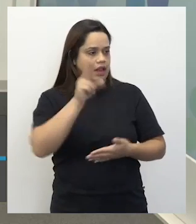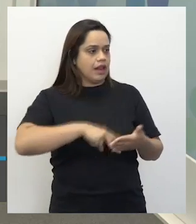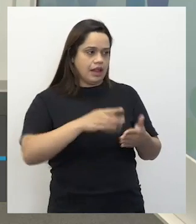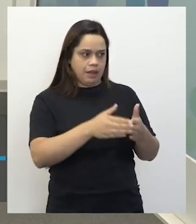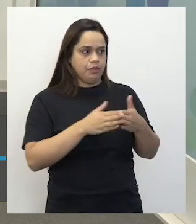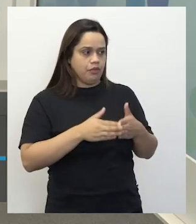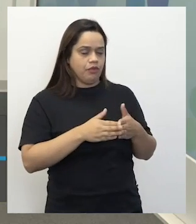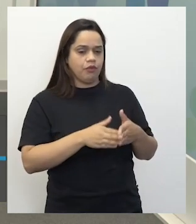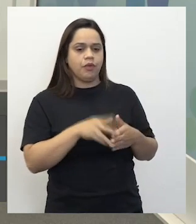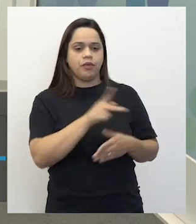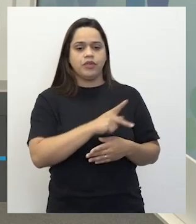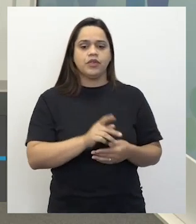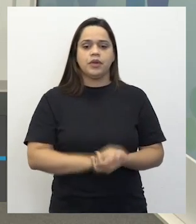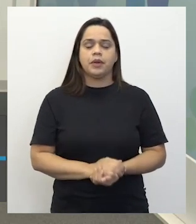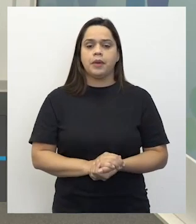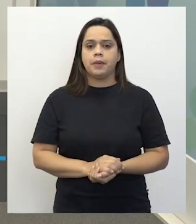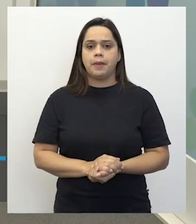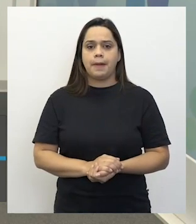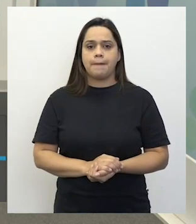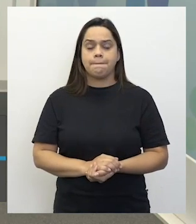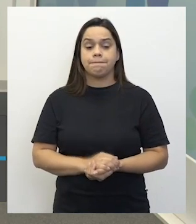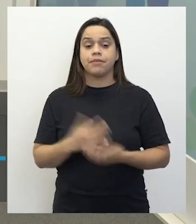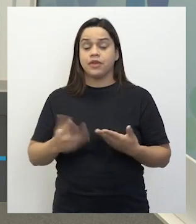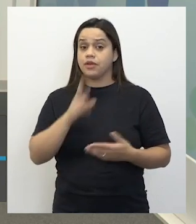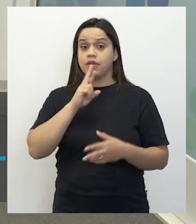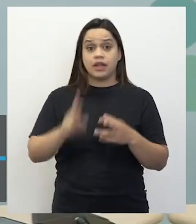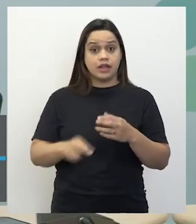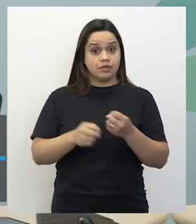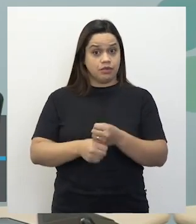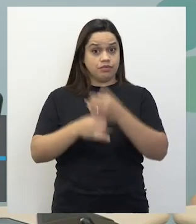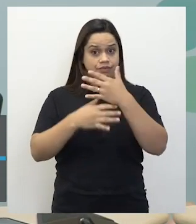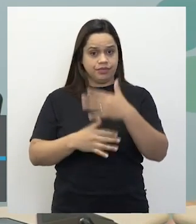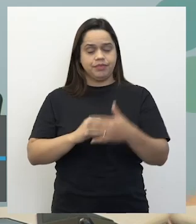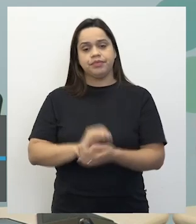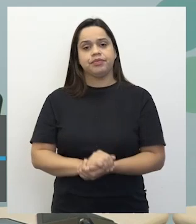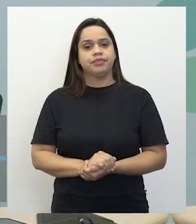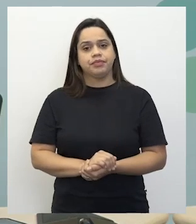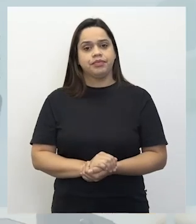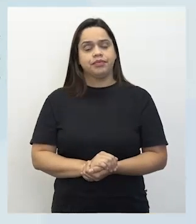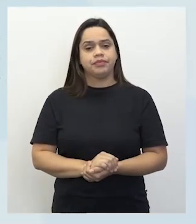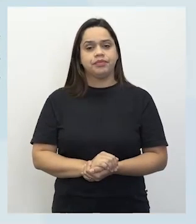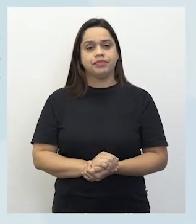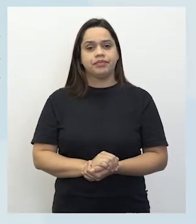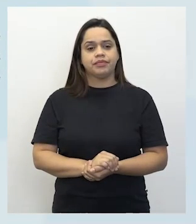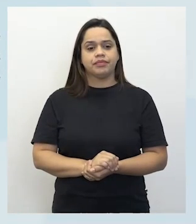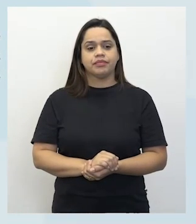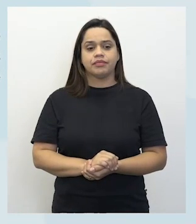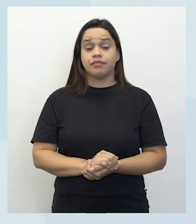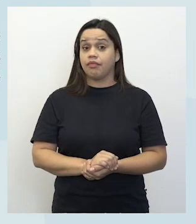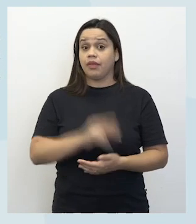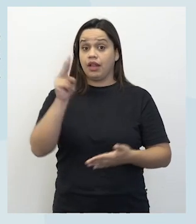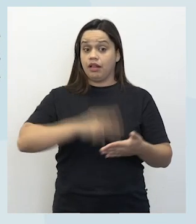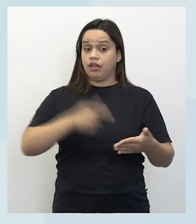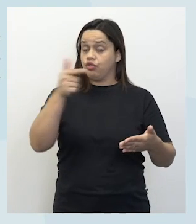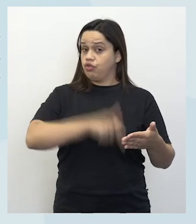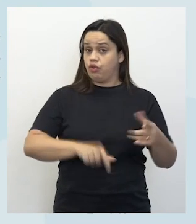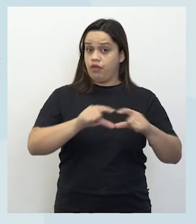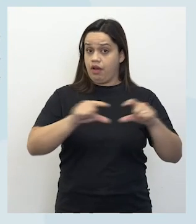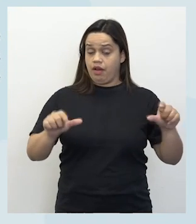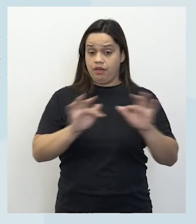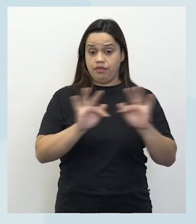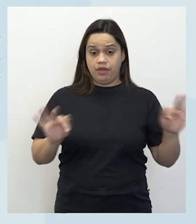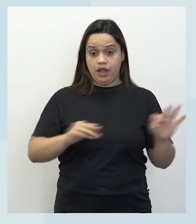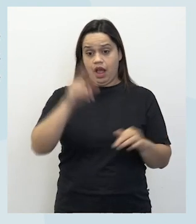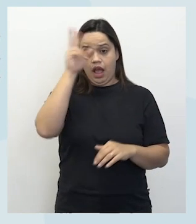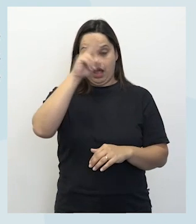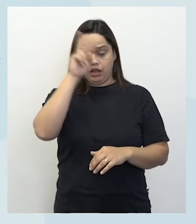Pro? Leio. Então, responda no chat. Releia a primeira frase do texto, a história de